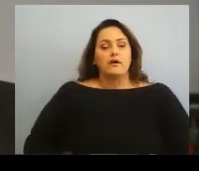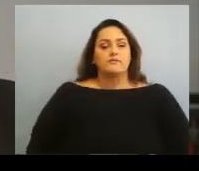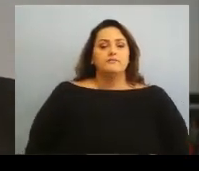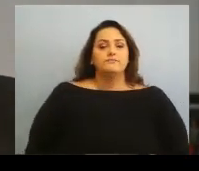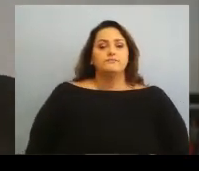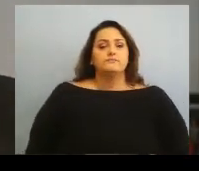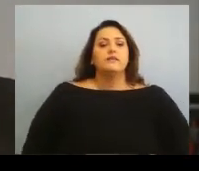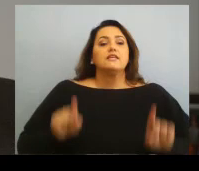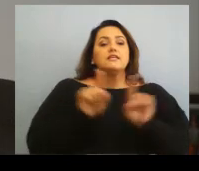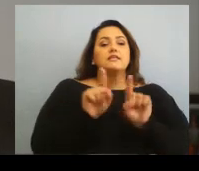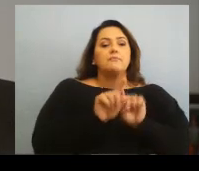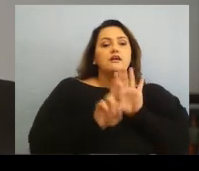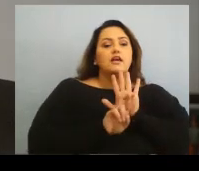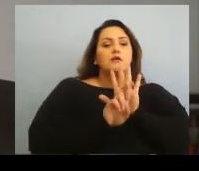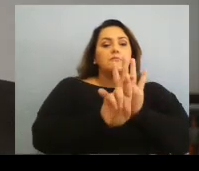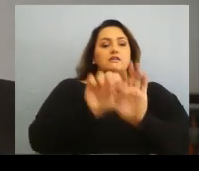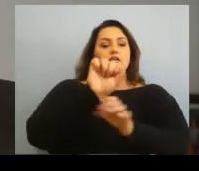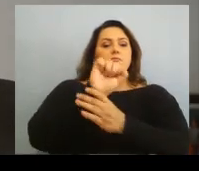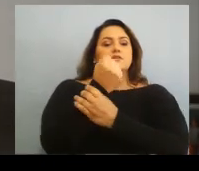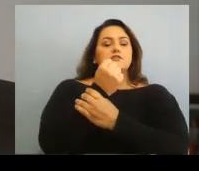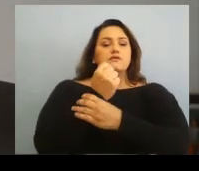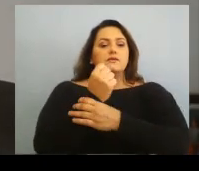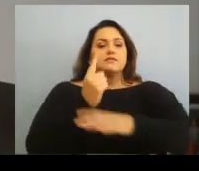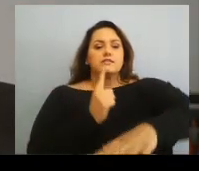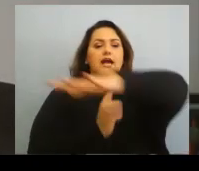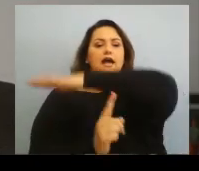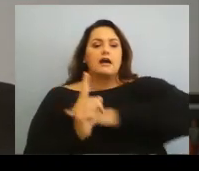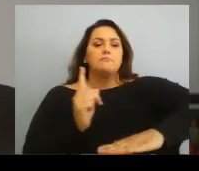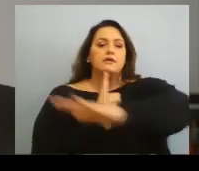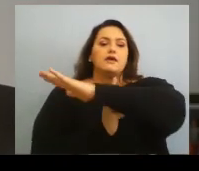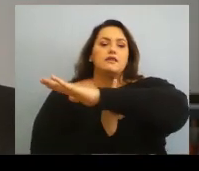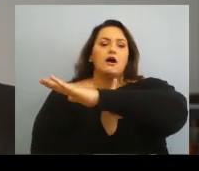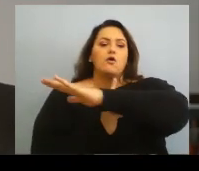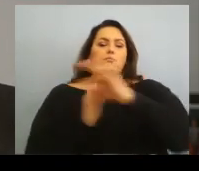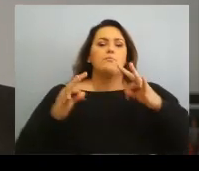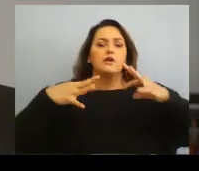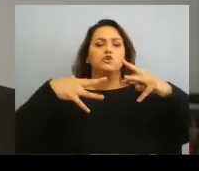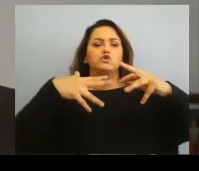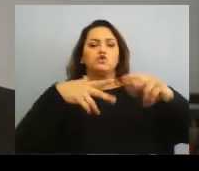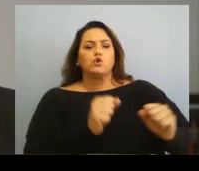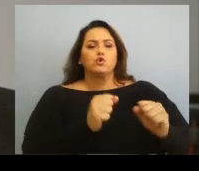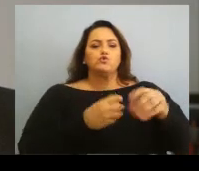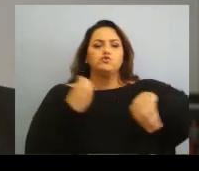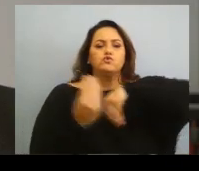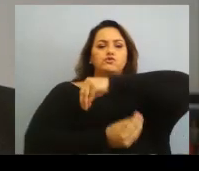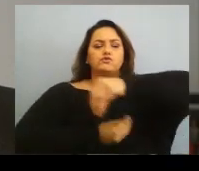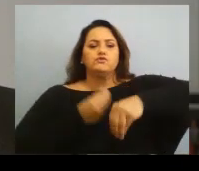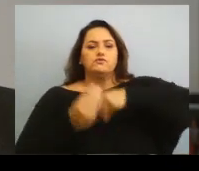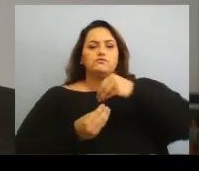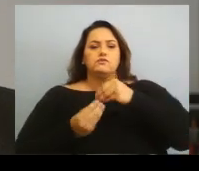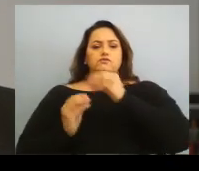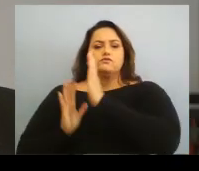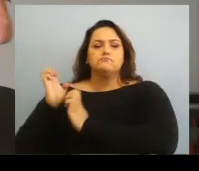Ele, em suma, representa uma segurança ambiental bastante importante para todos os envolvidos na cadeia de destinação, de